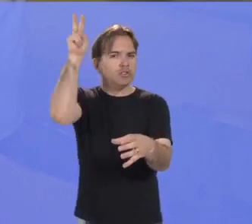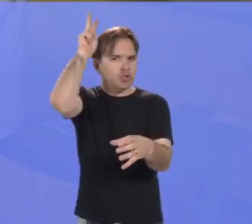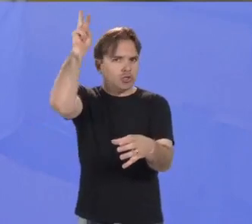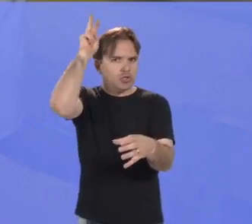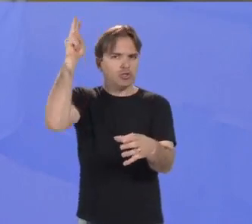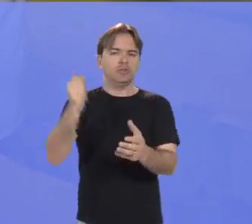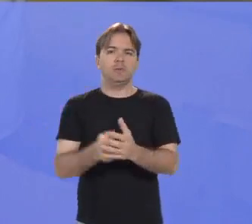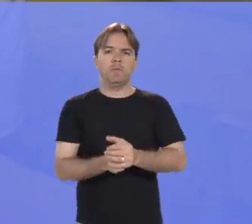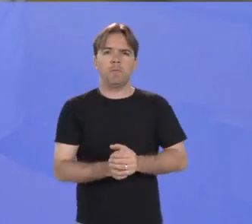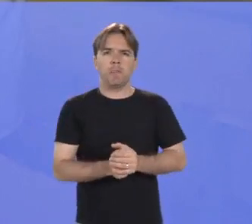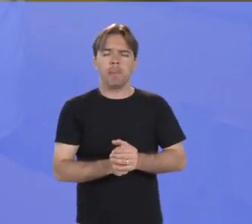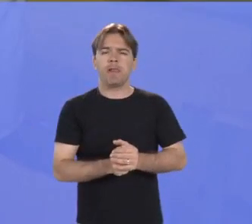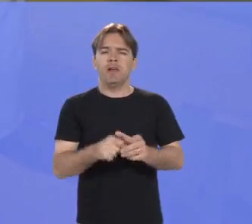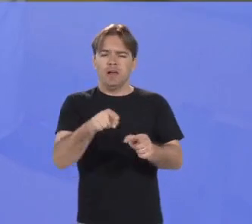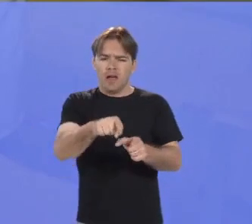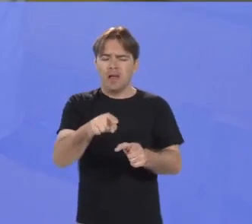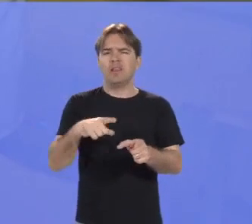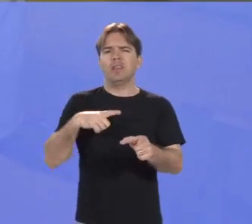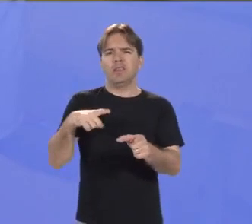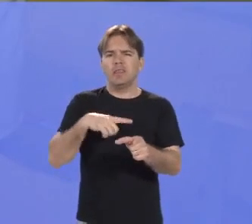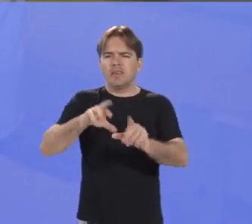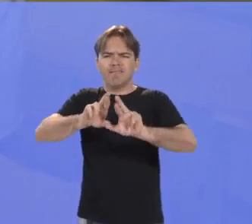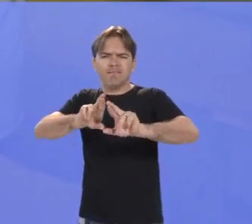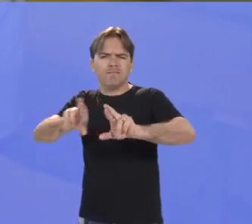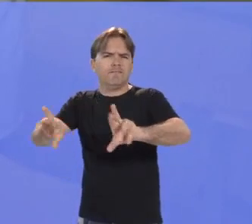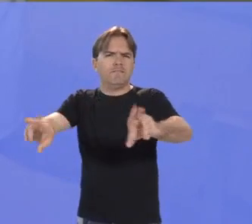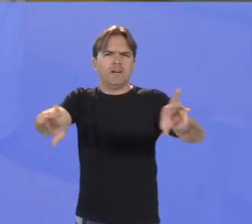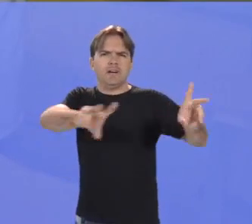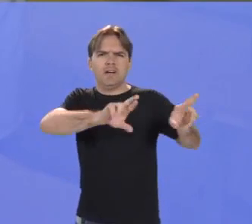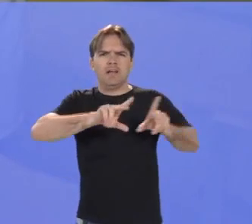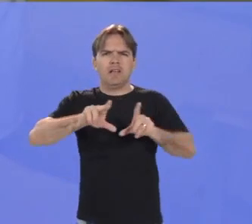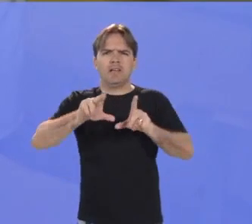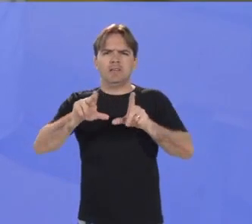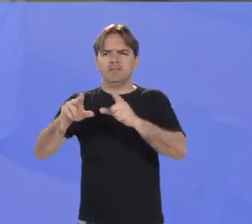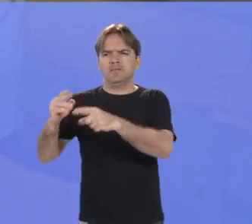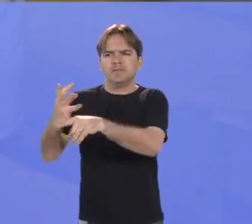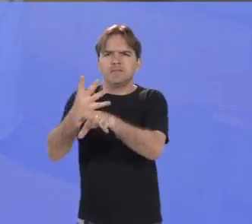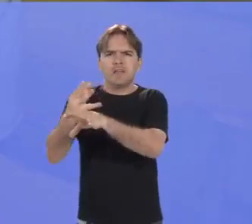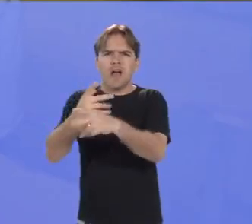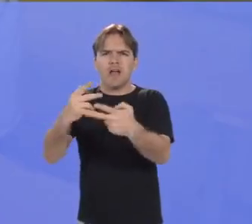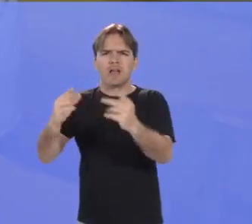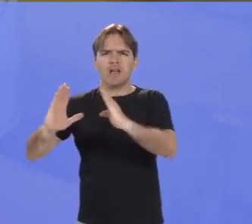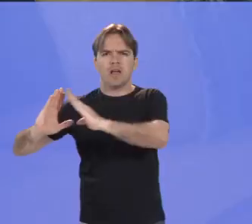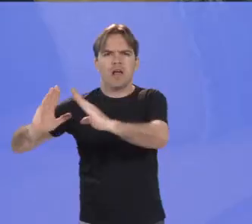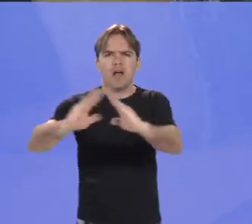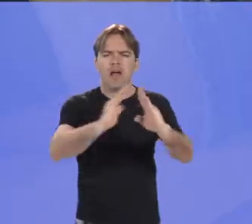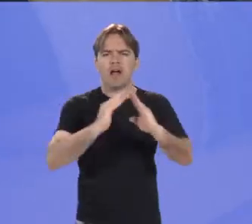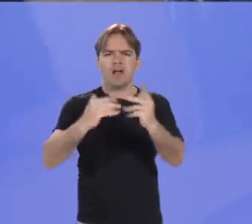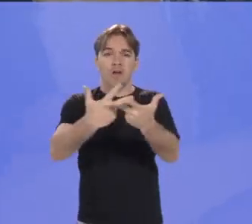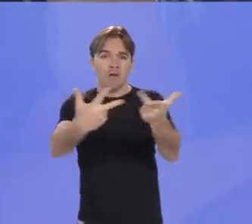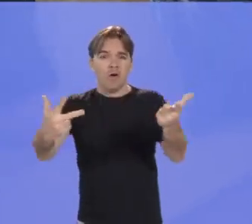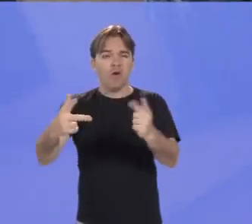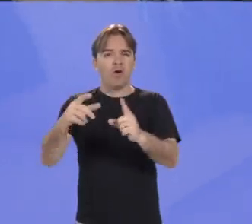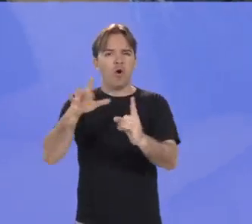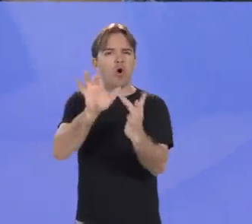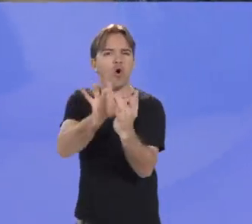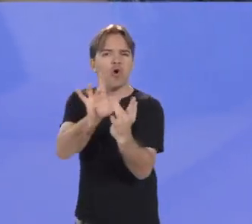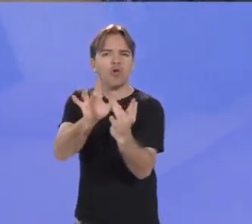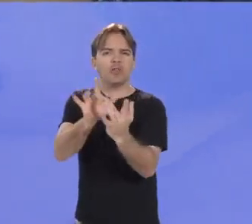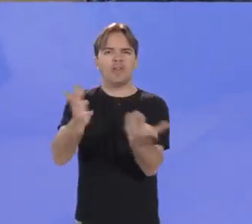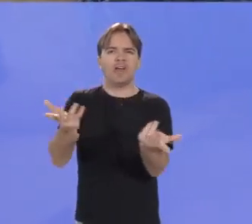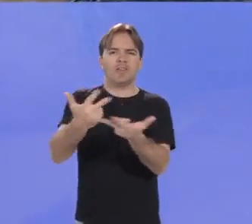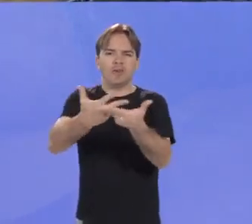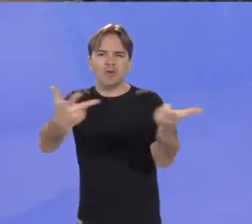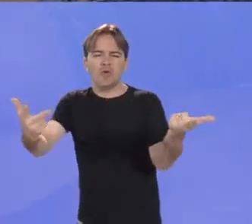em circunstâncias distintas de urbanização, de contato com as alterações de